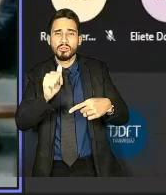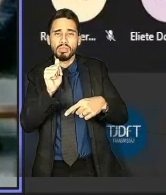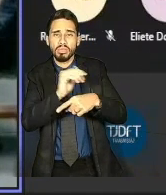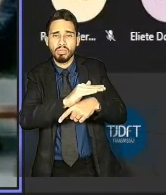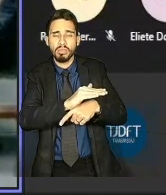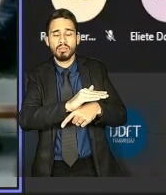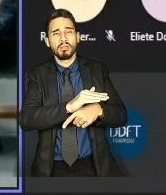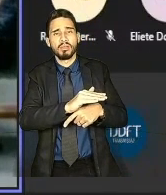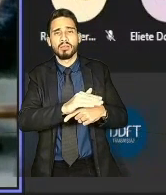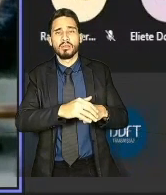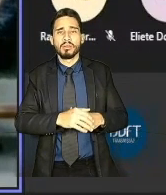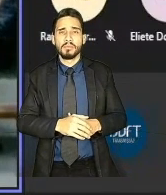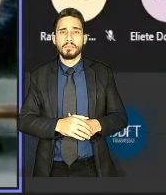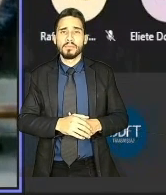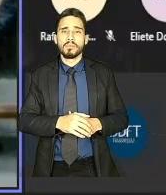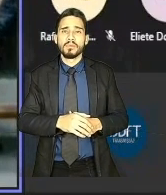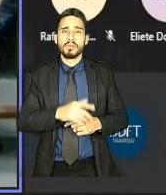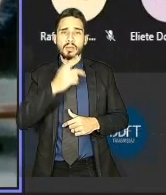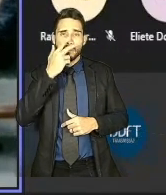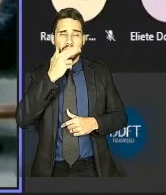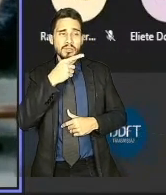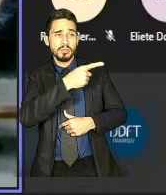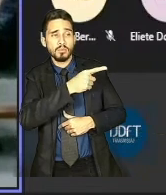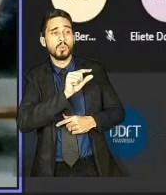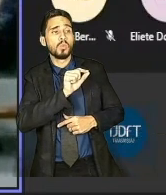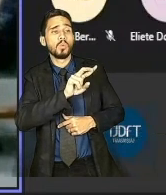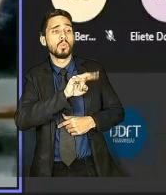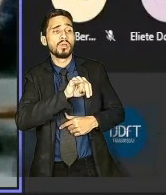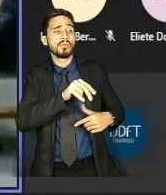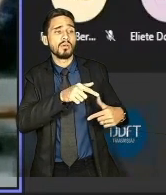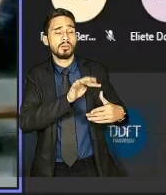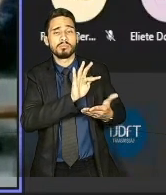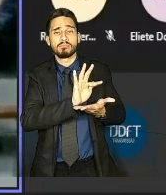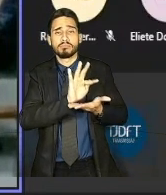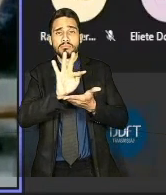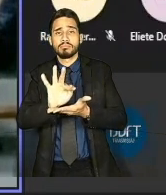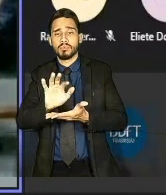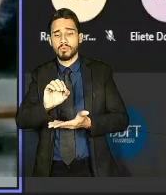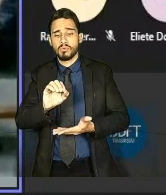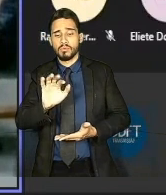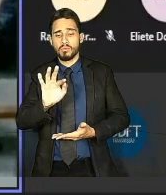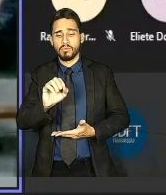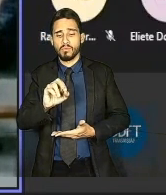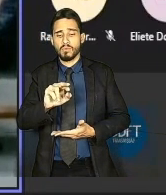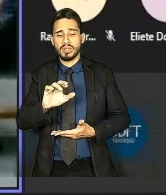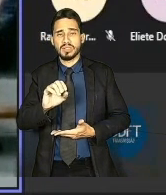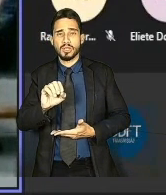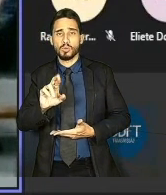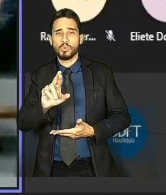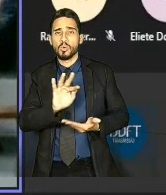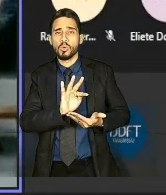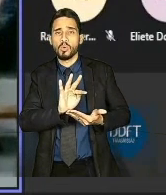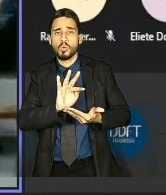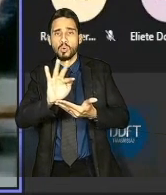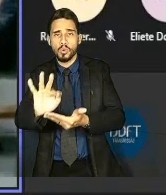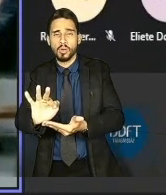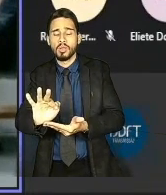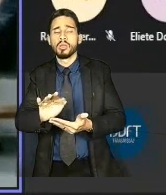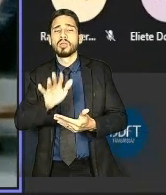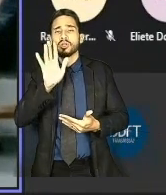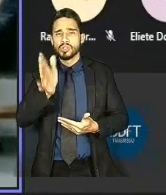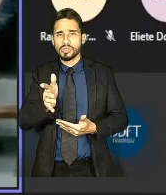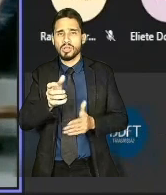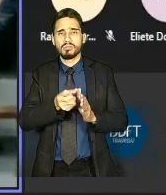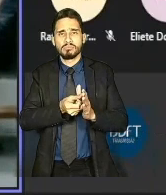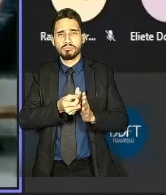violadora desse dever de conduta que se espera do fornecedor. Isso é muito comum aqui, nós já julgamos vários casos,